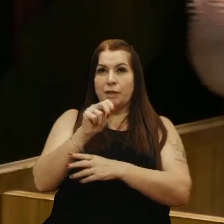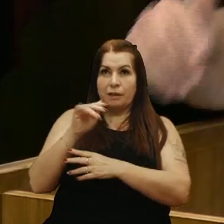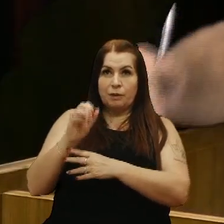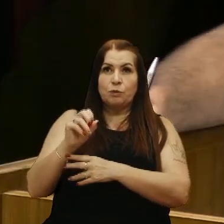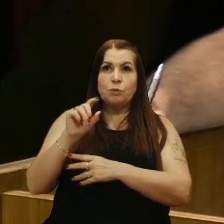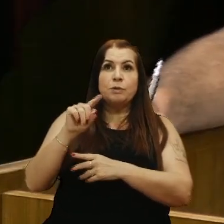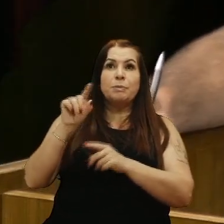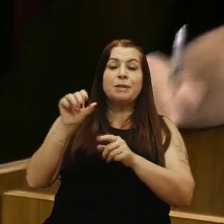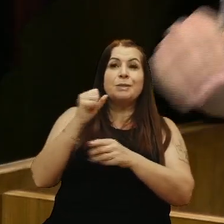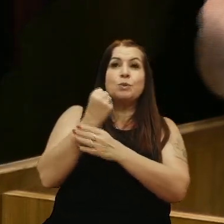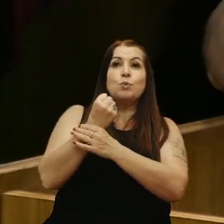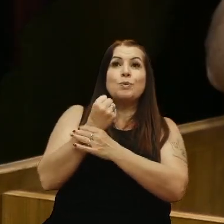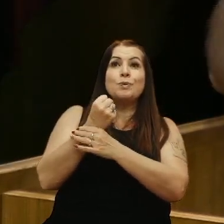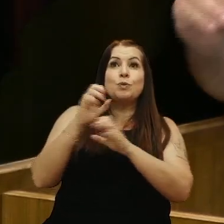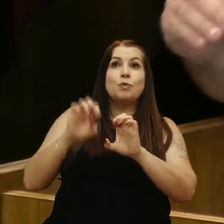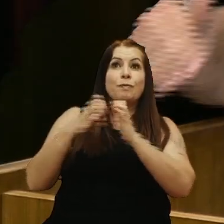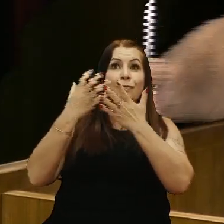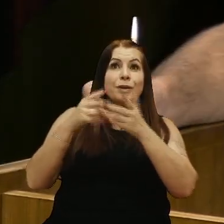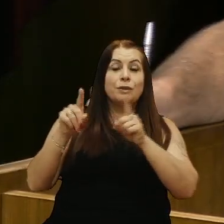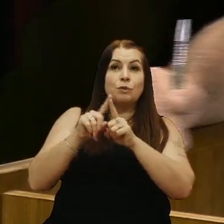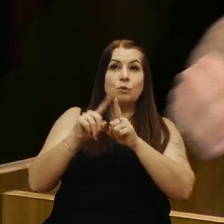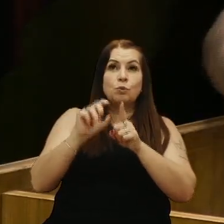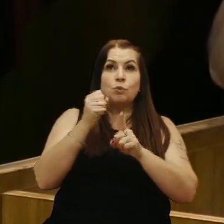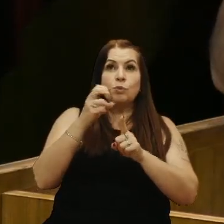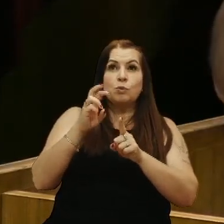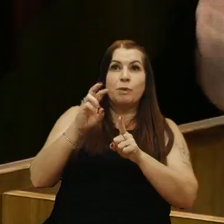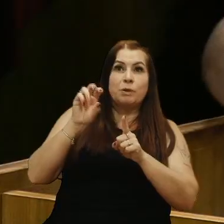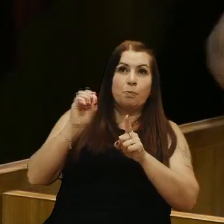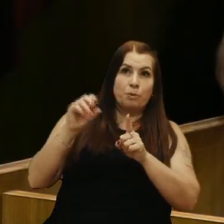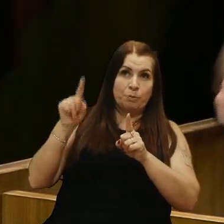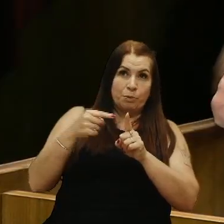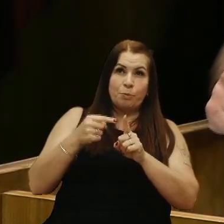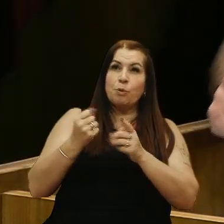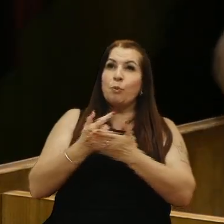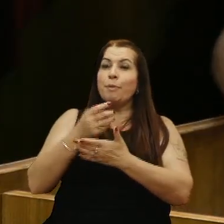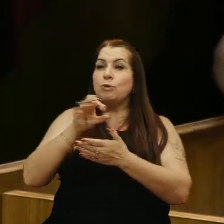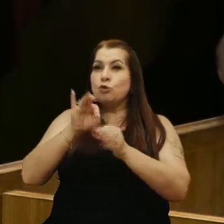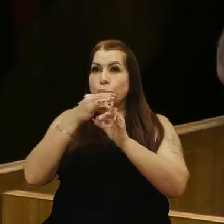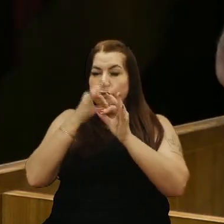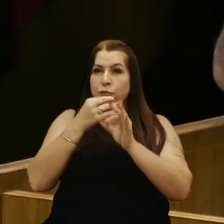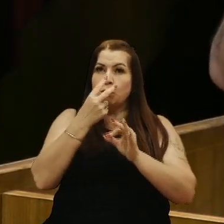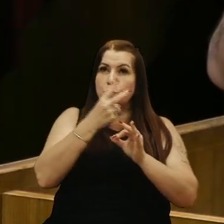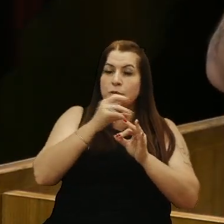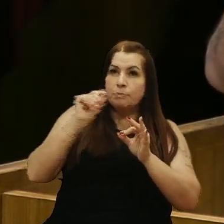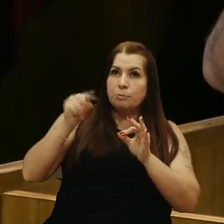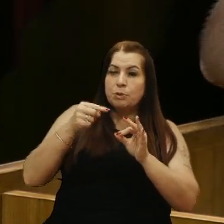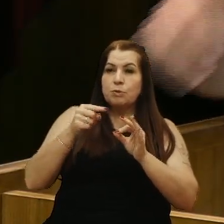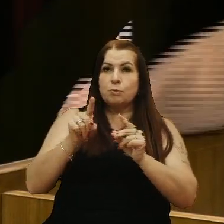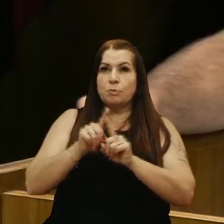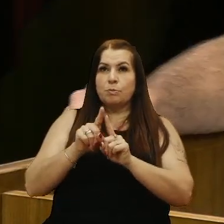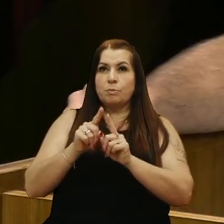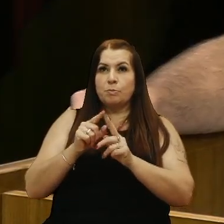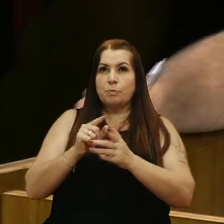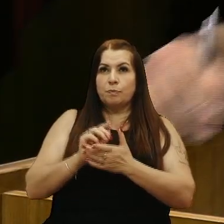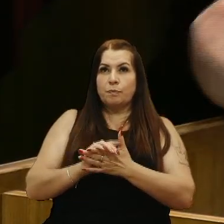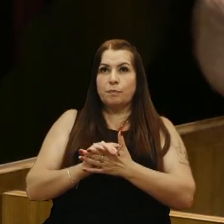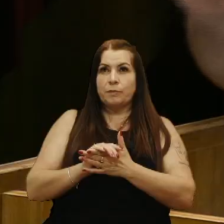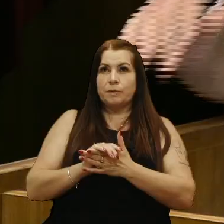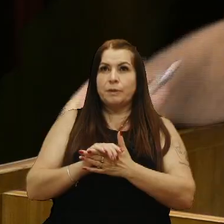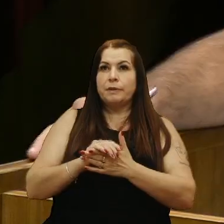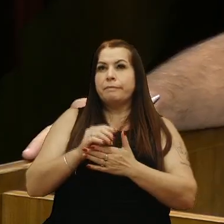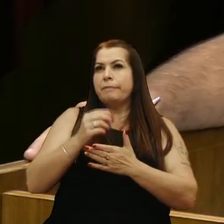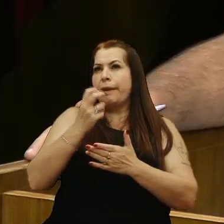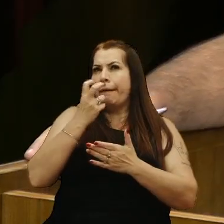para segurança do evento, 854.000 para compras de uvas, 200.000 serviços de gás